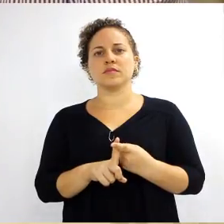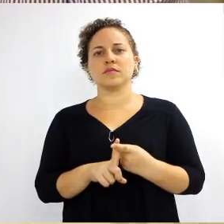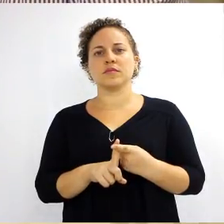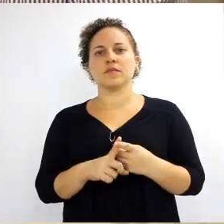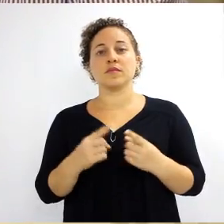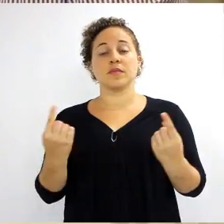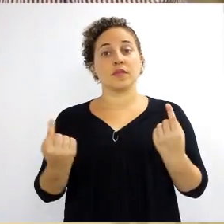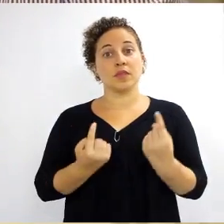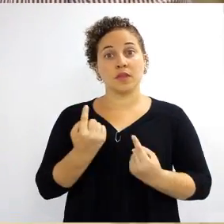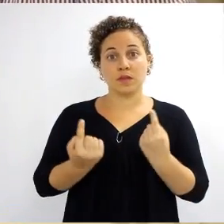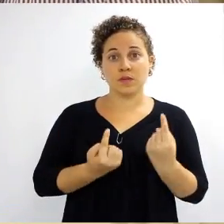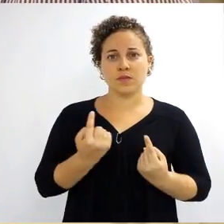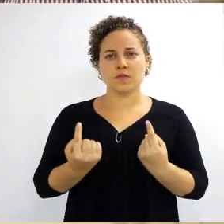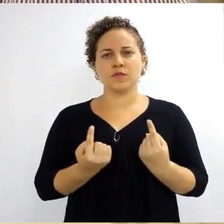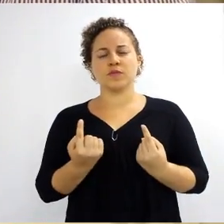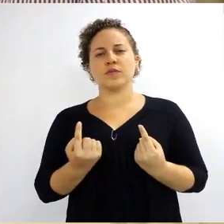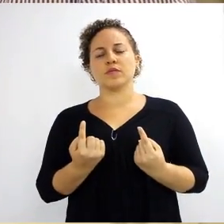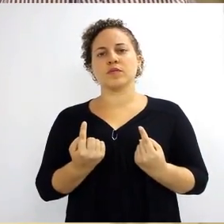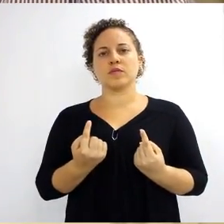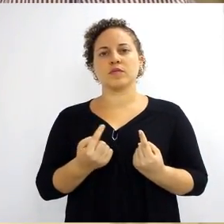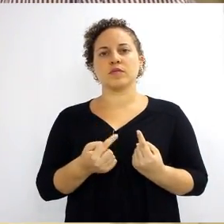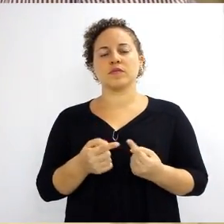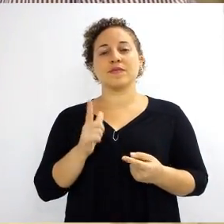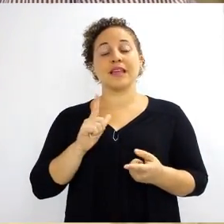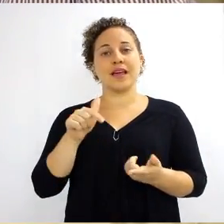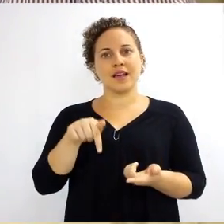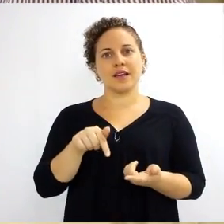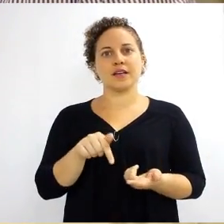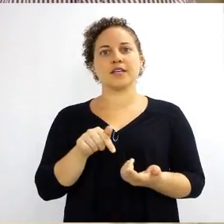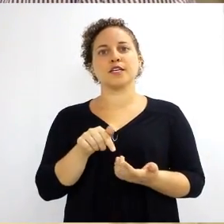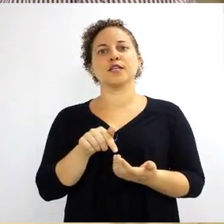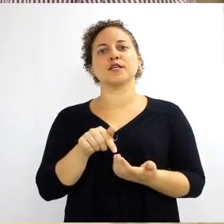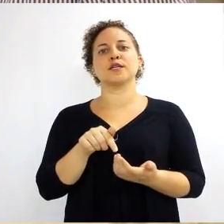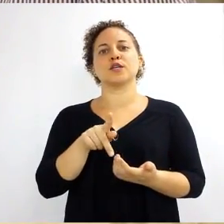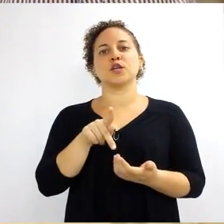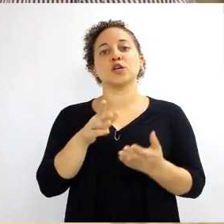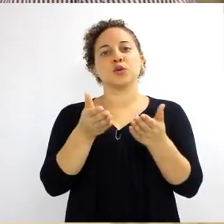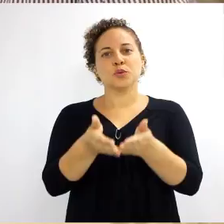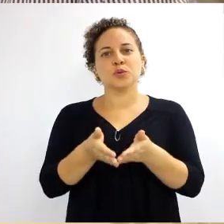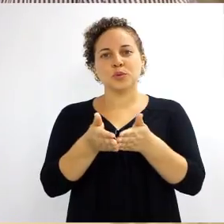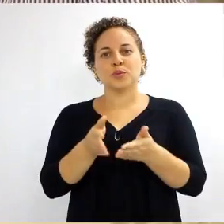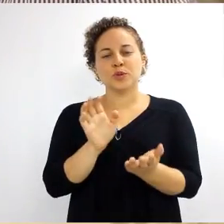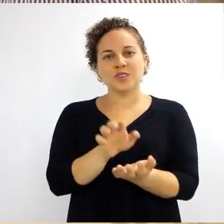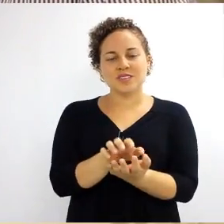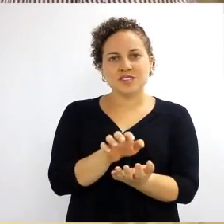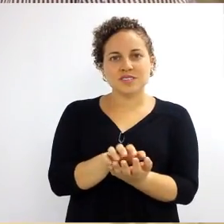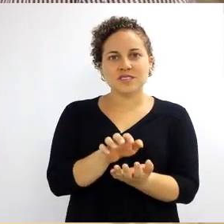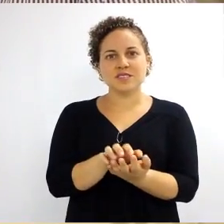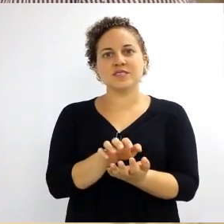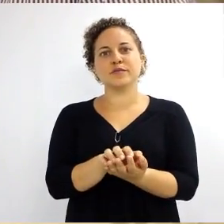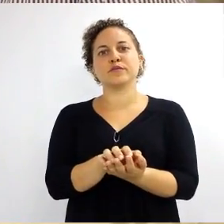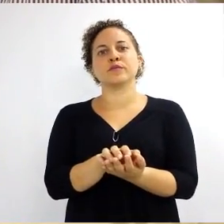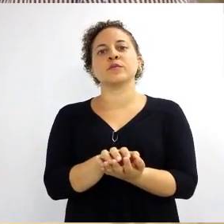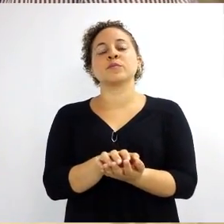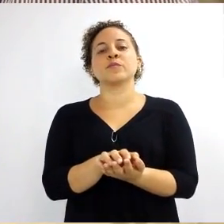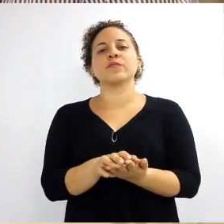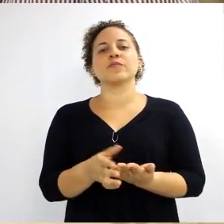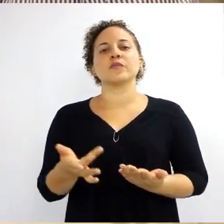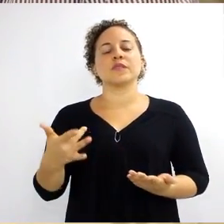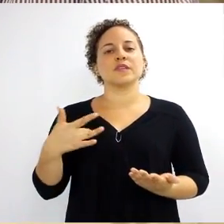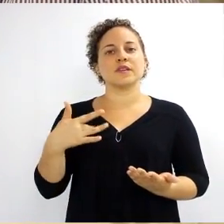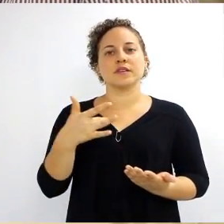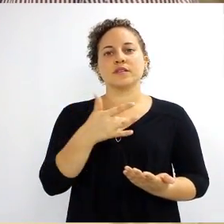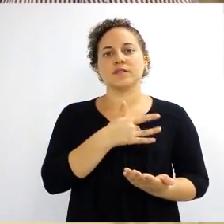agora, os empregados do porto do Recife, que trabalham numa condição dessa natureza, ou insalubre